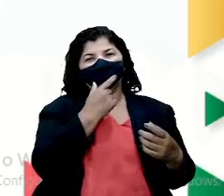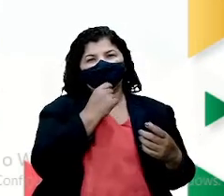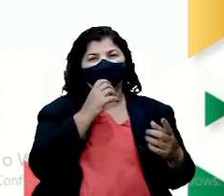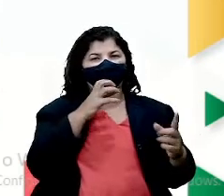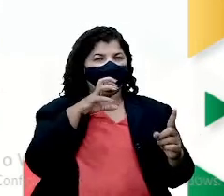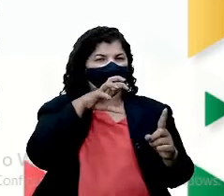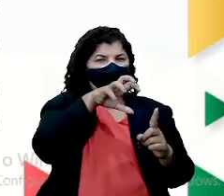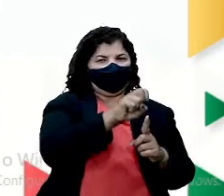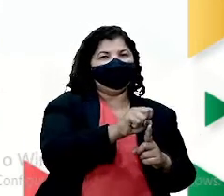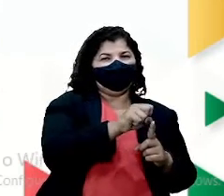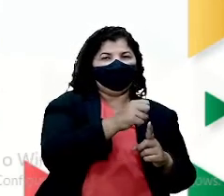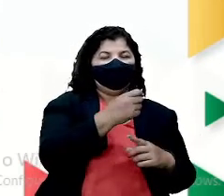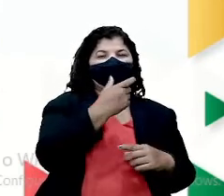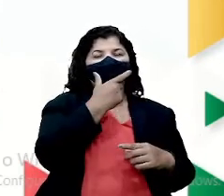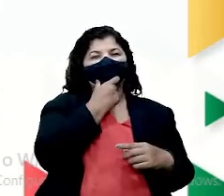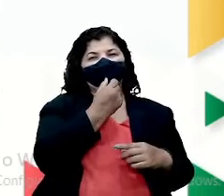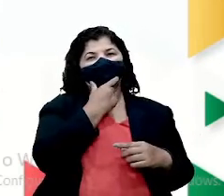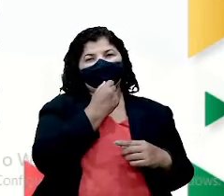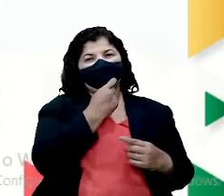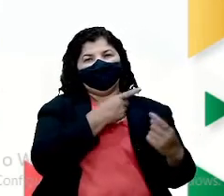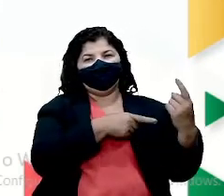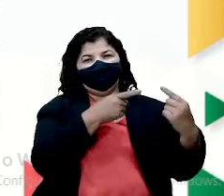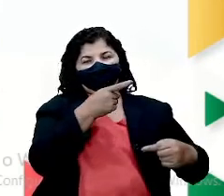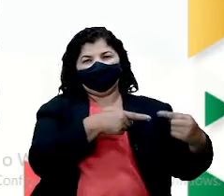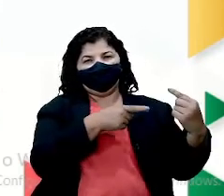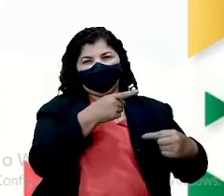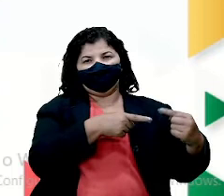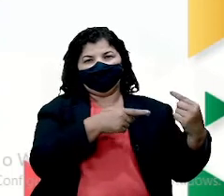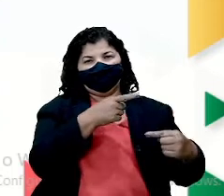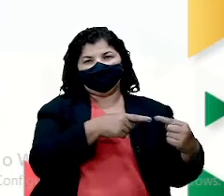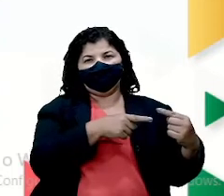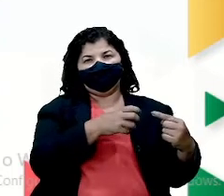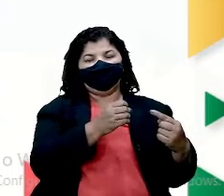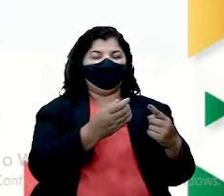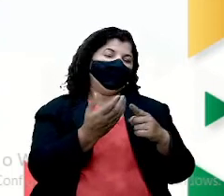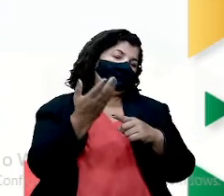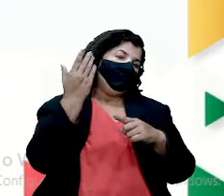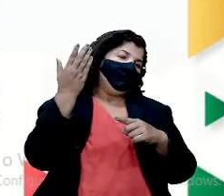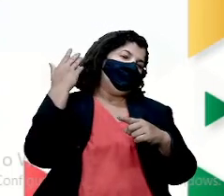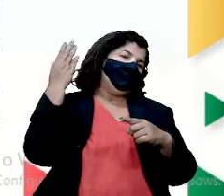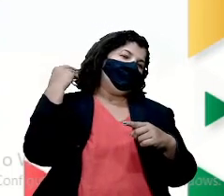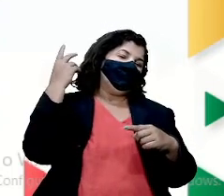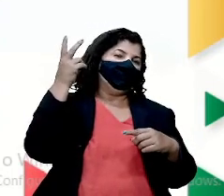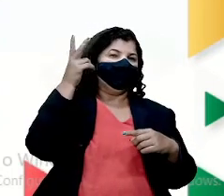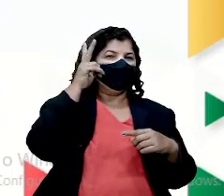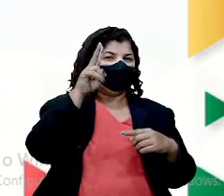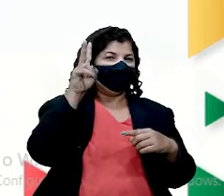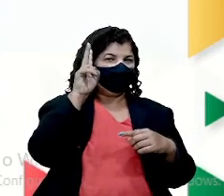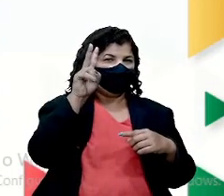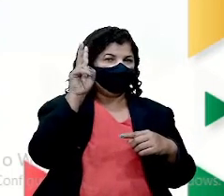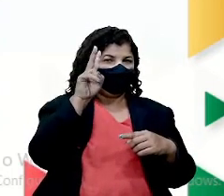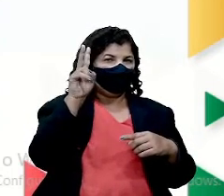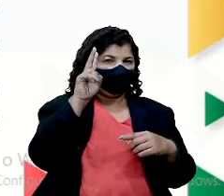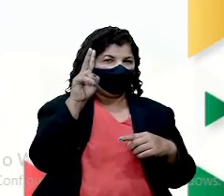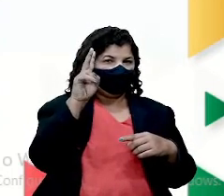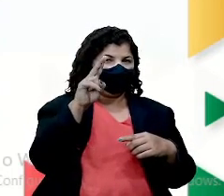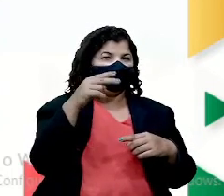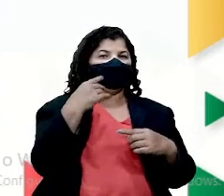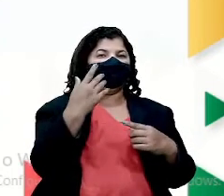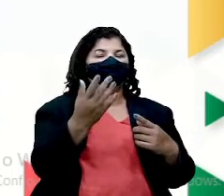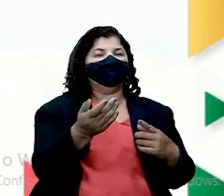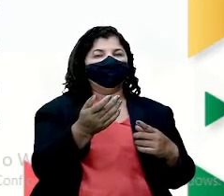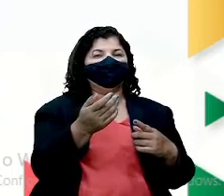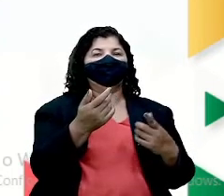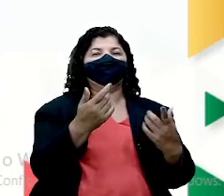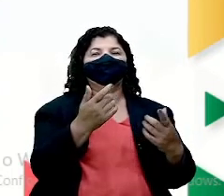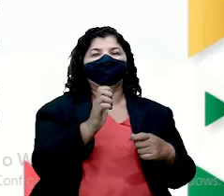né? Vivia em guerra. Aí, se nós voltarmos à história, aí estamos na formação dos estados modernos,